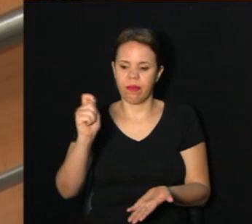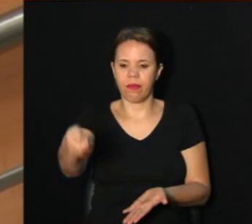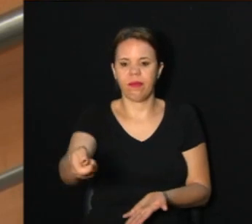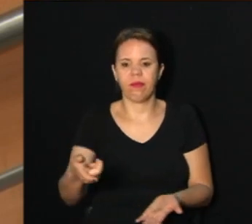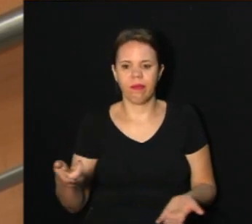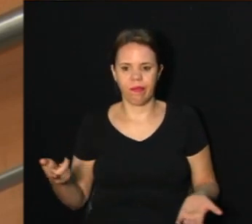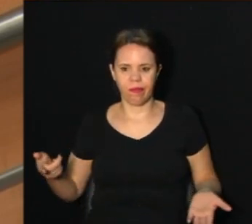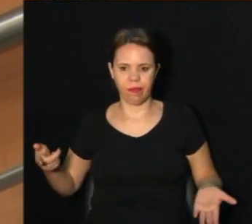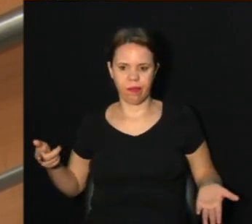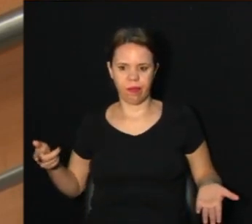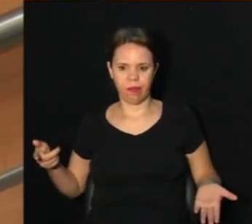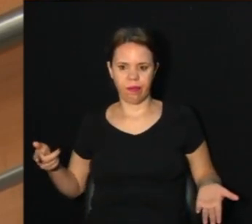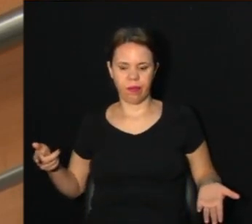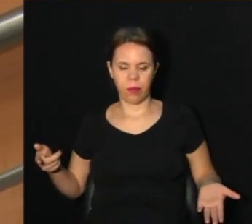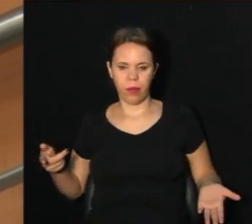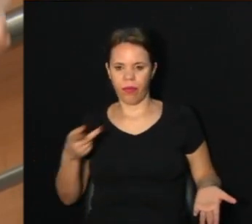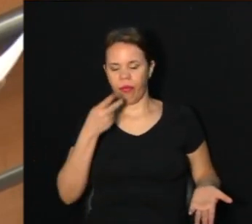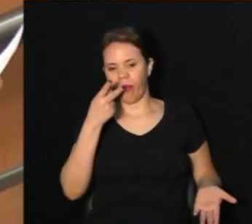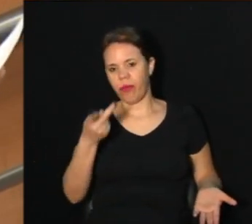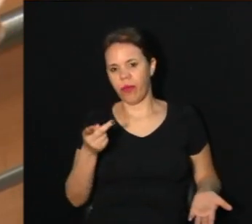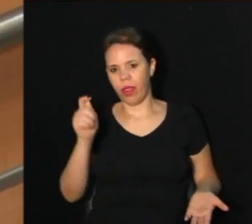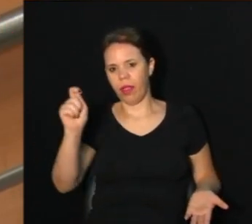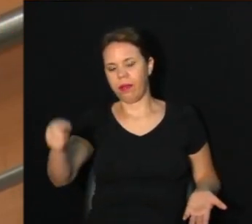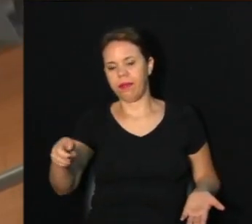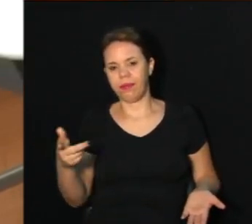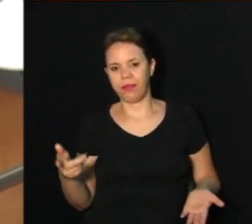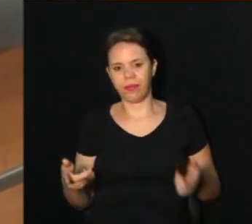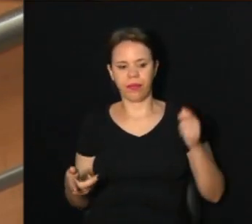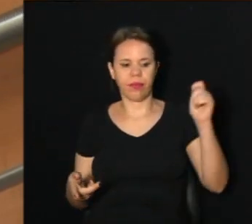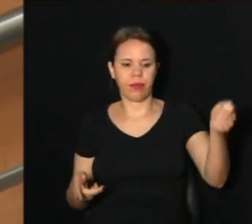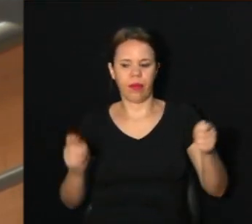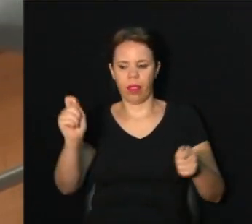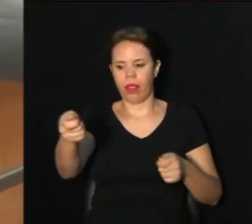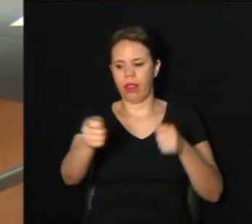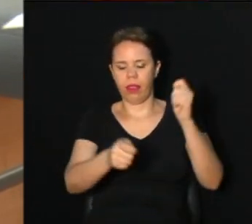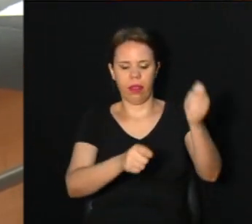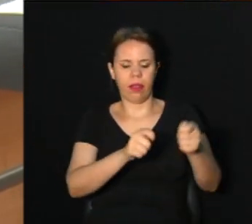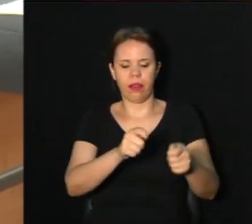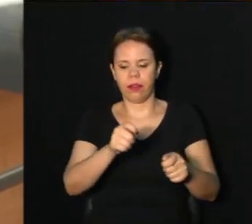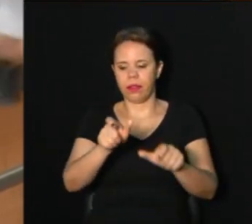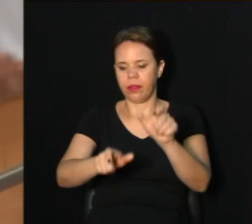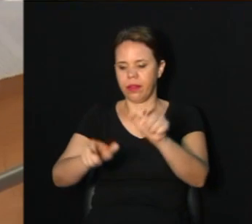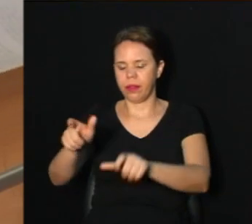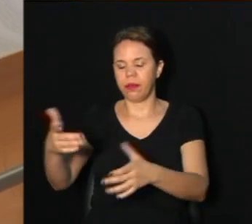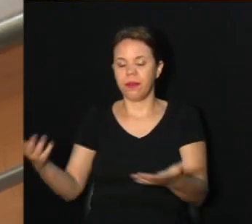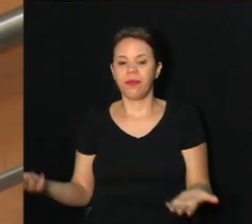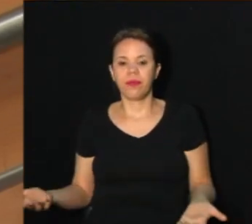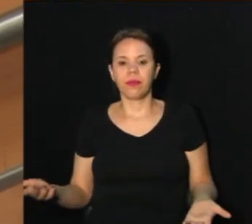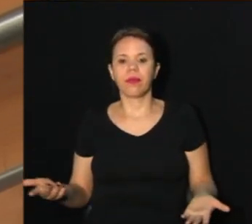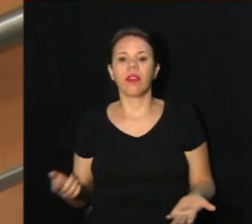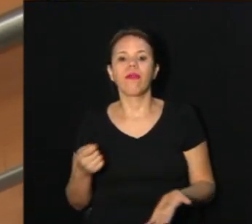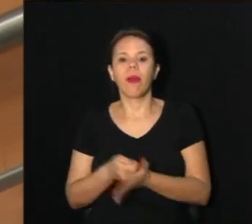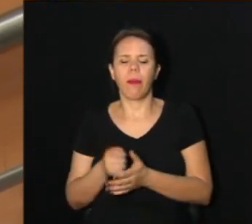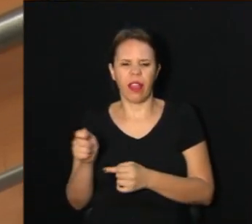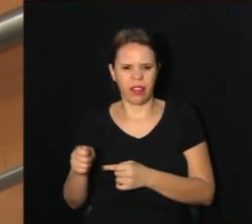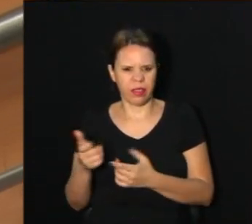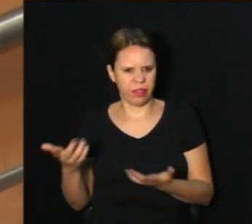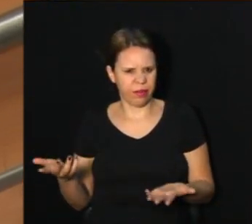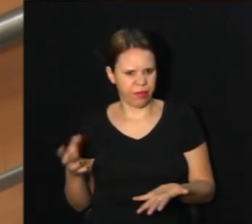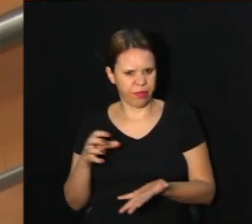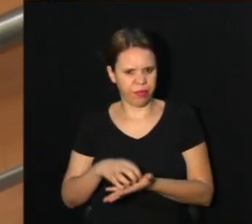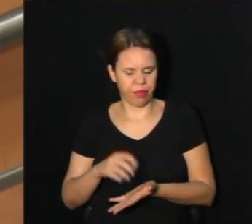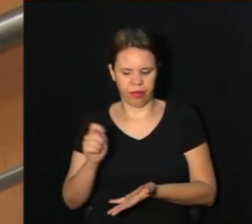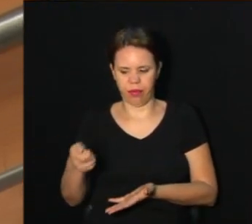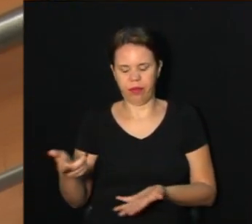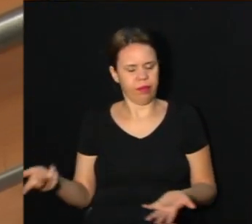Vão dizer, pague X a esse, X aquele, Y aquele. Que órgão pagar? A associação como órgão